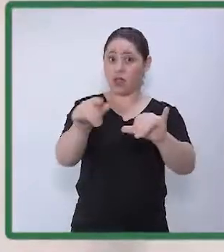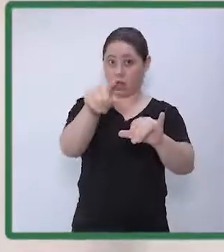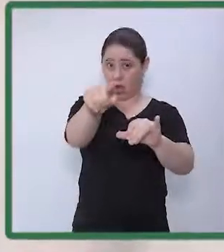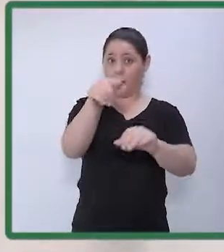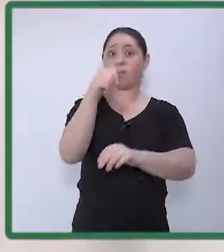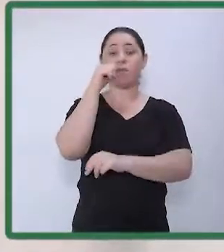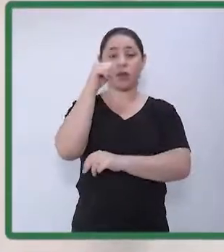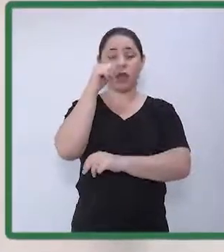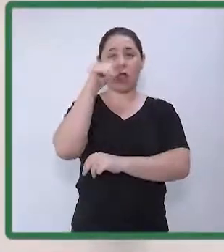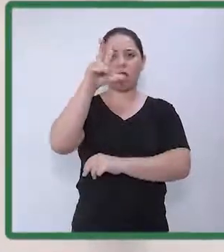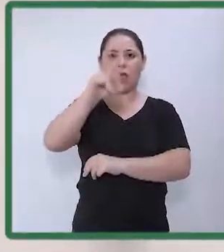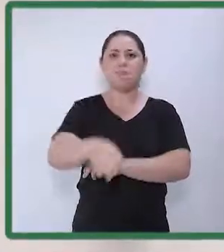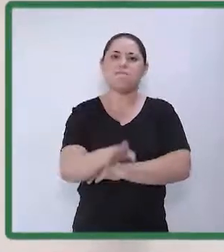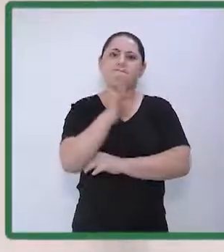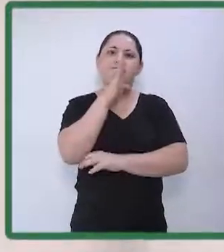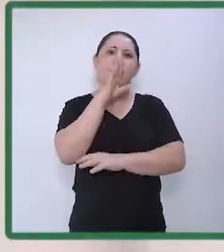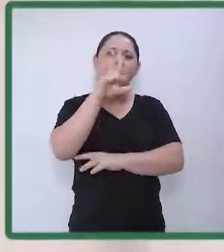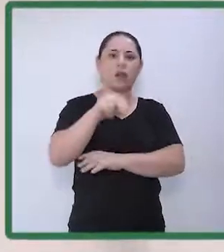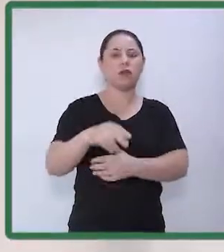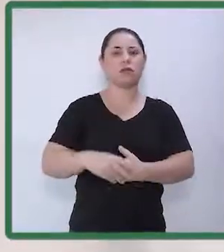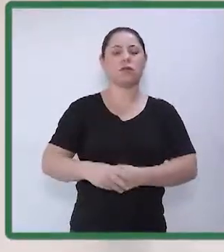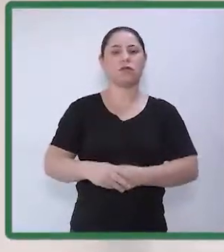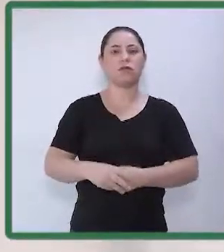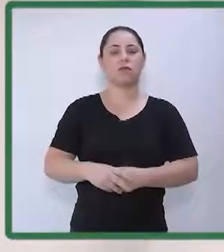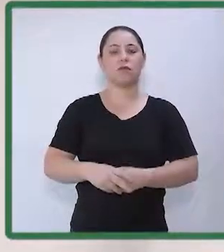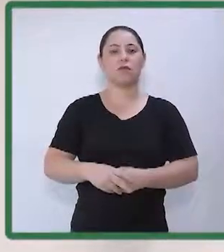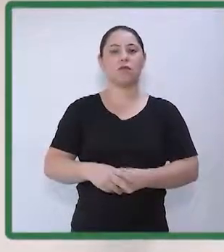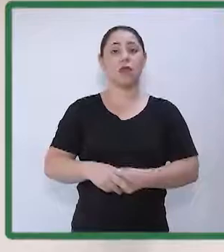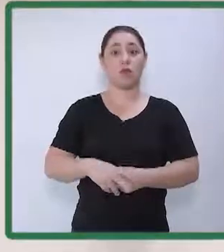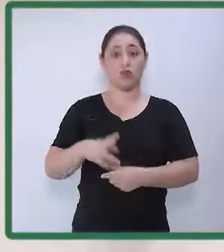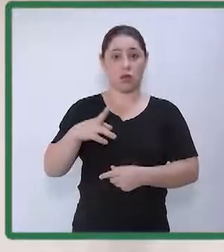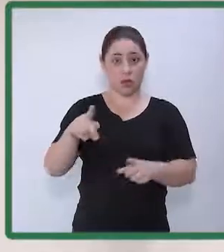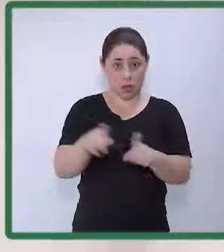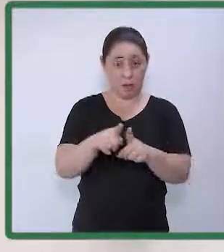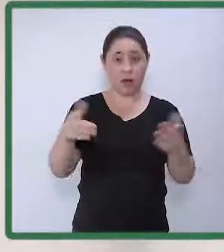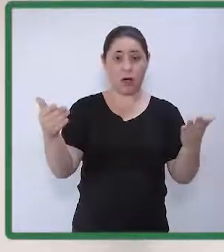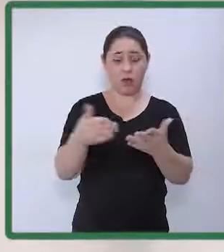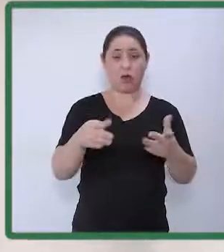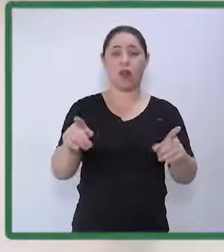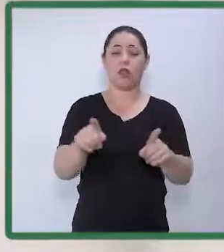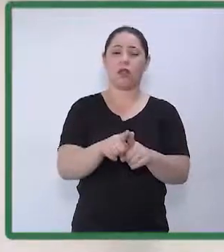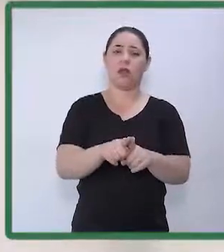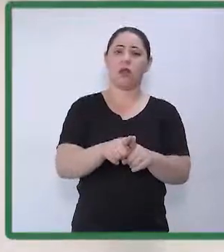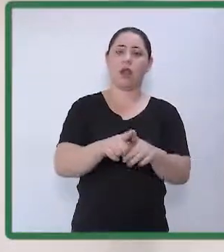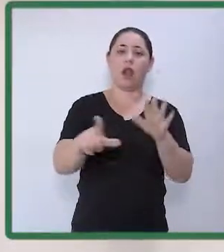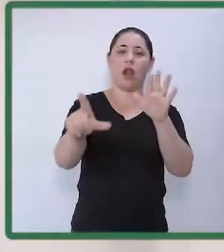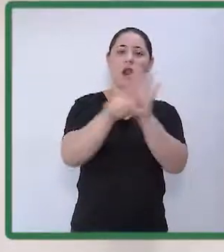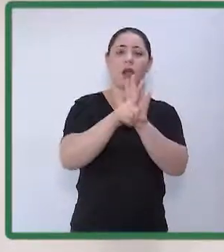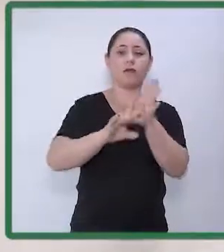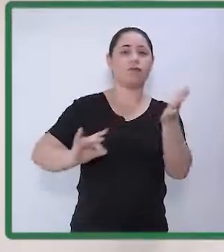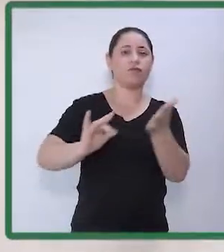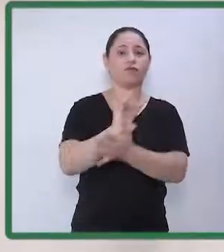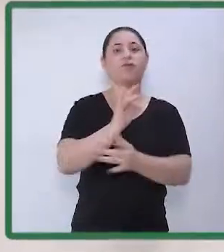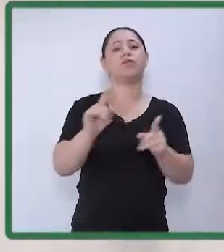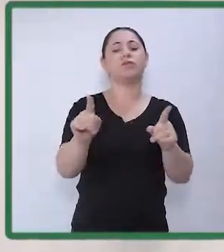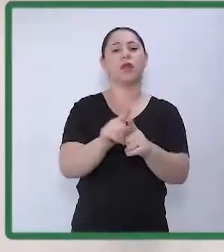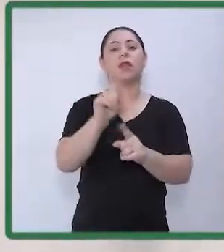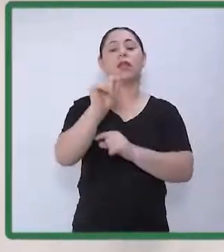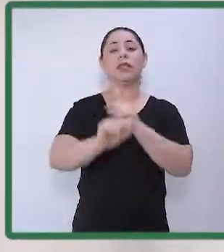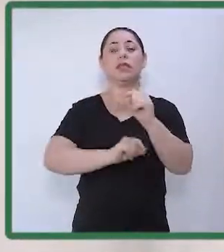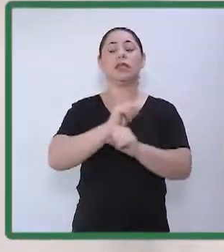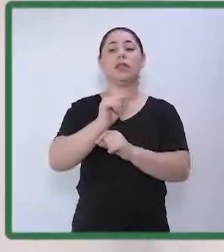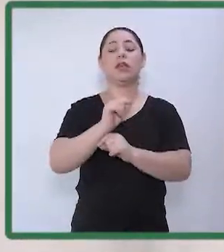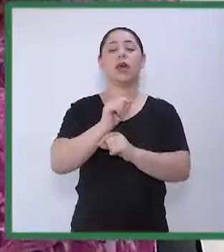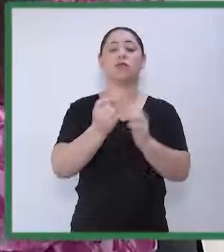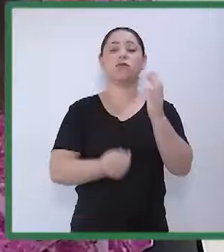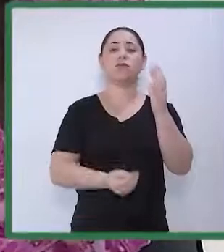nossas mulheres, não se calem, né? Não se calem. Nós, inclusive, agora entramos também com uma lei, já foi sancionada,